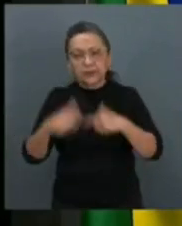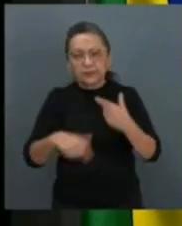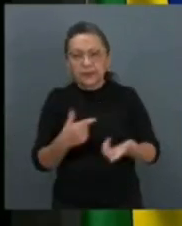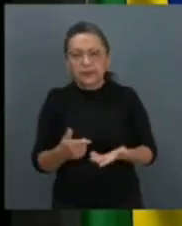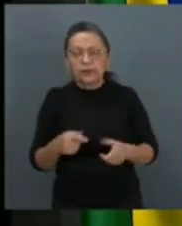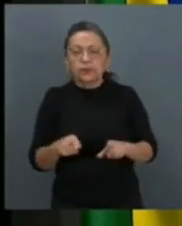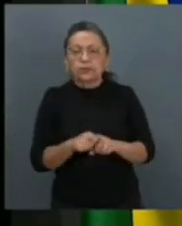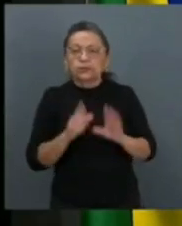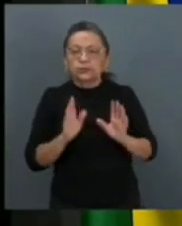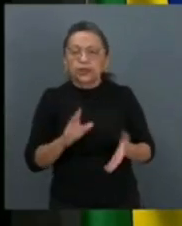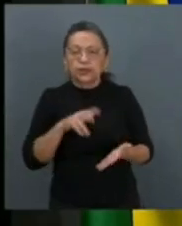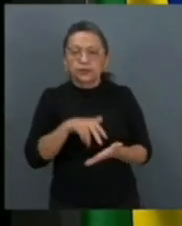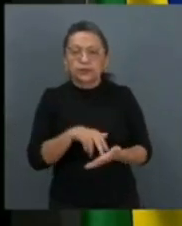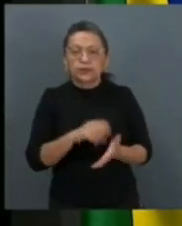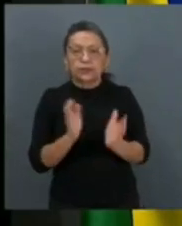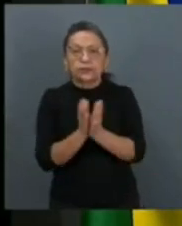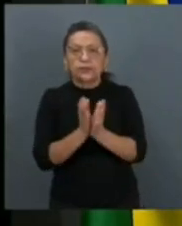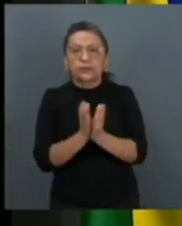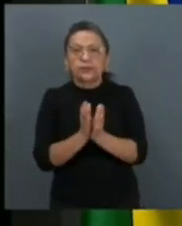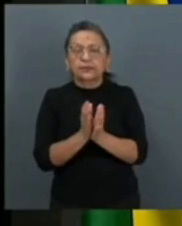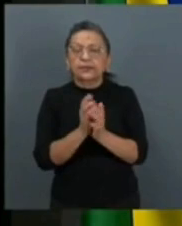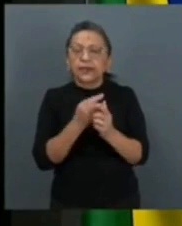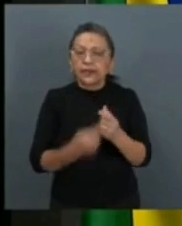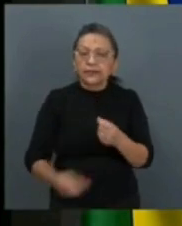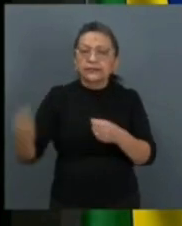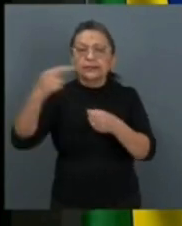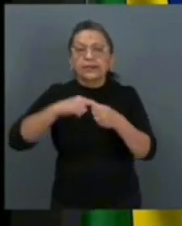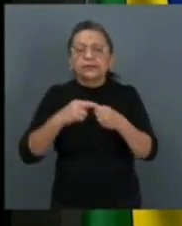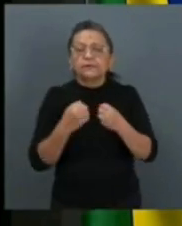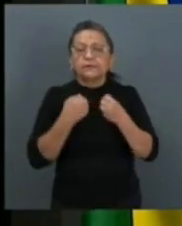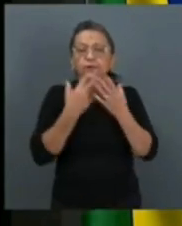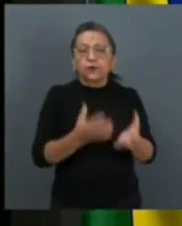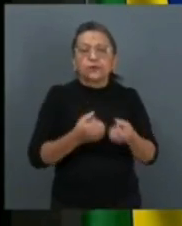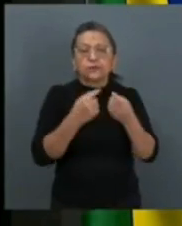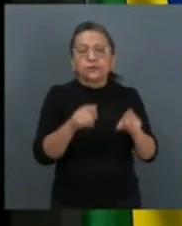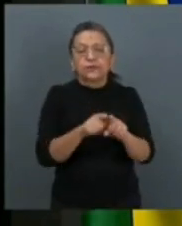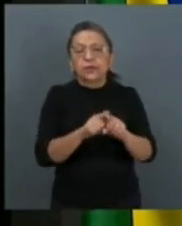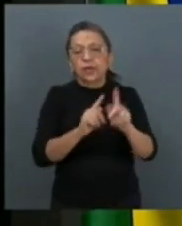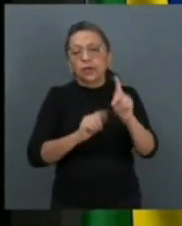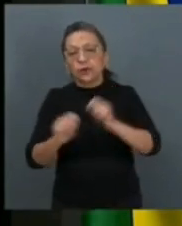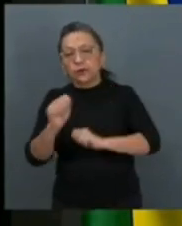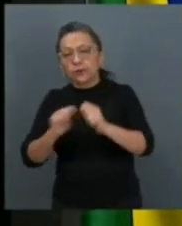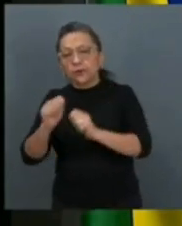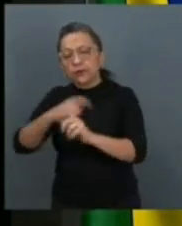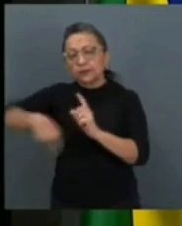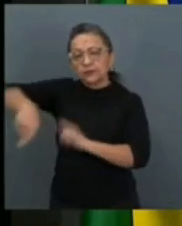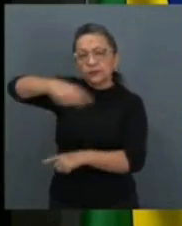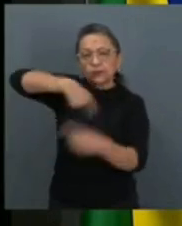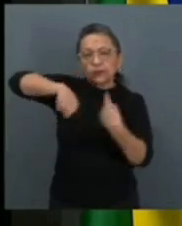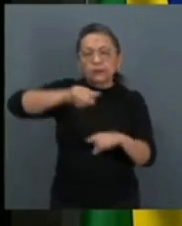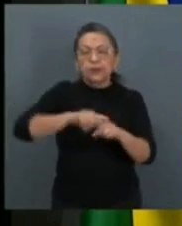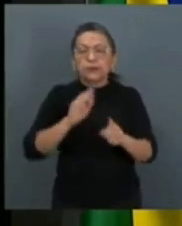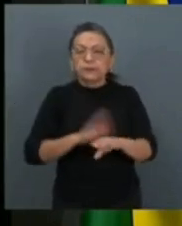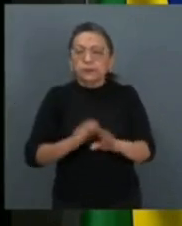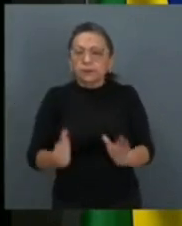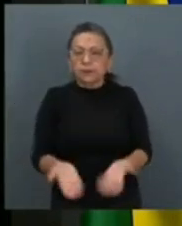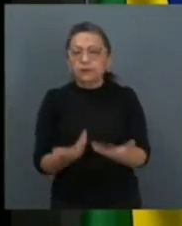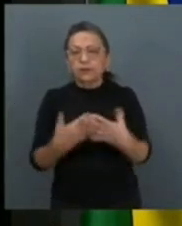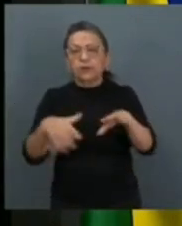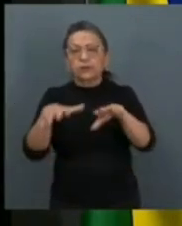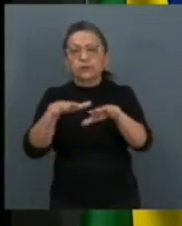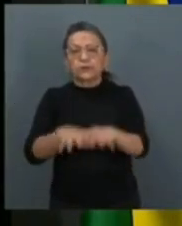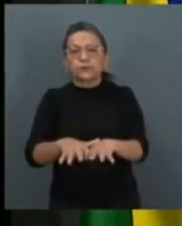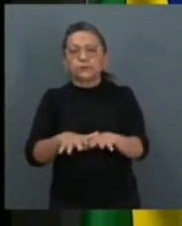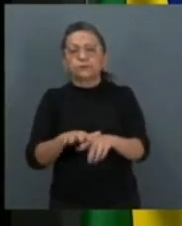trabalhadores que já atuam na cadeia de reciclagem, fornecendo a economia circular e promovendo a inclusão